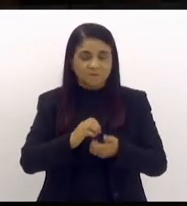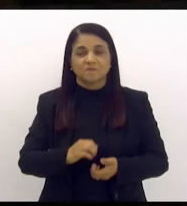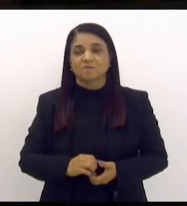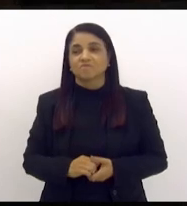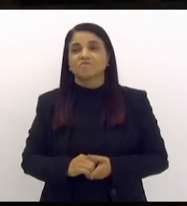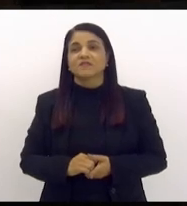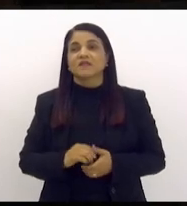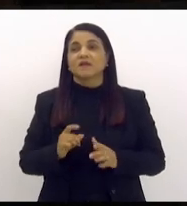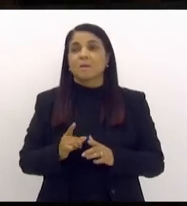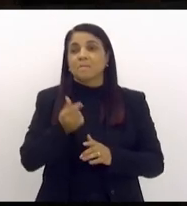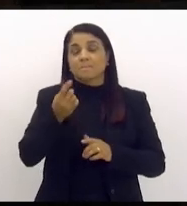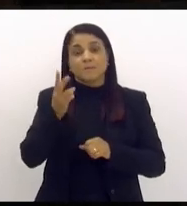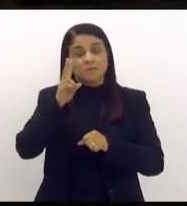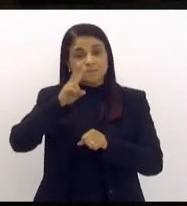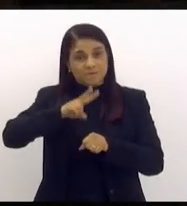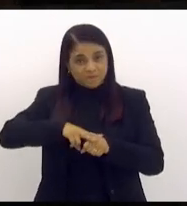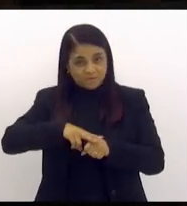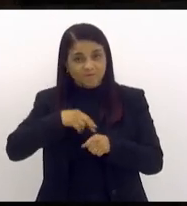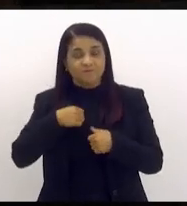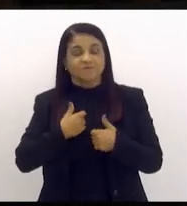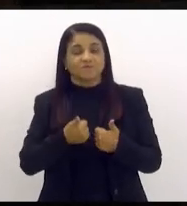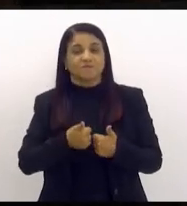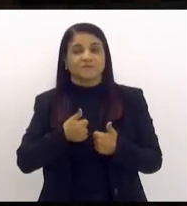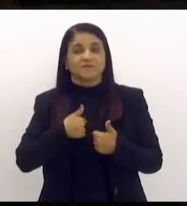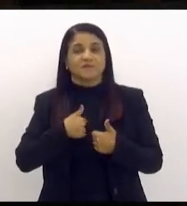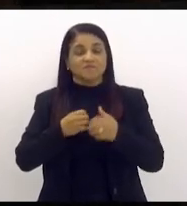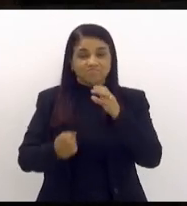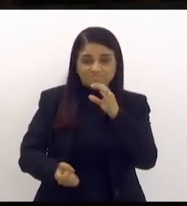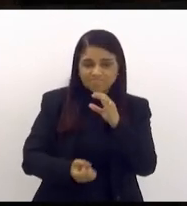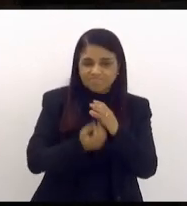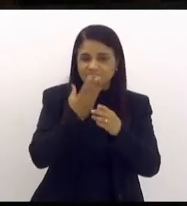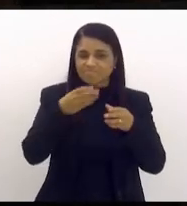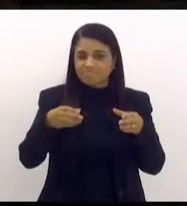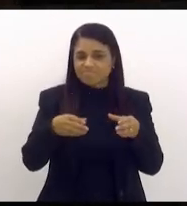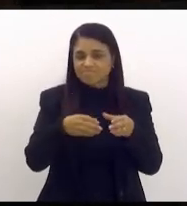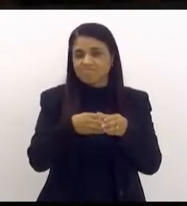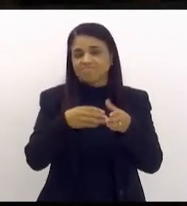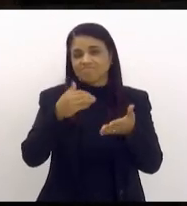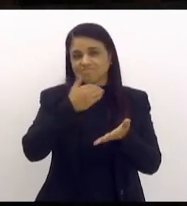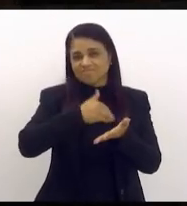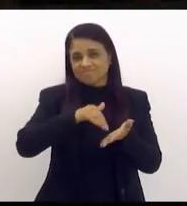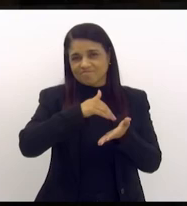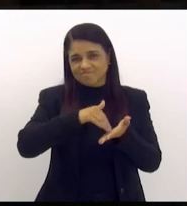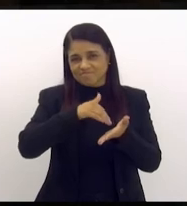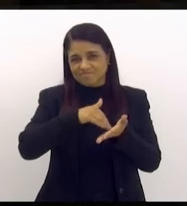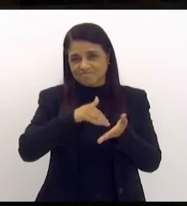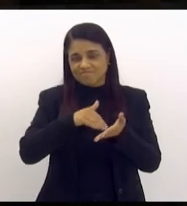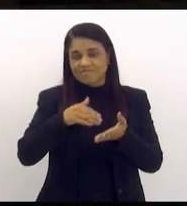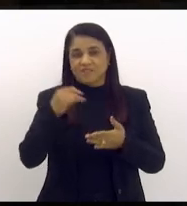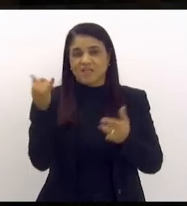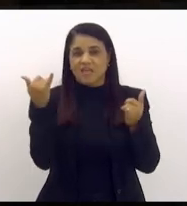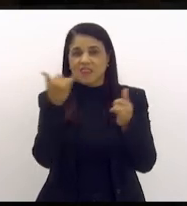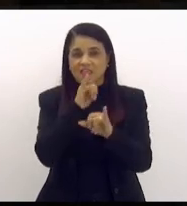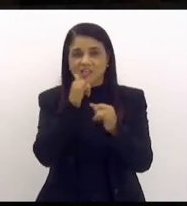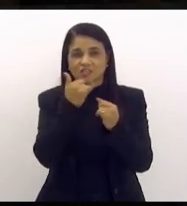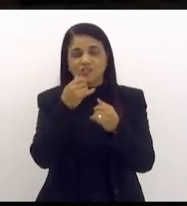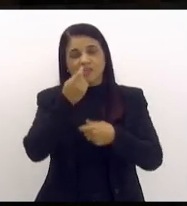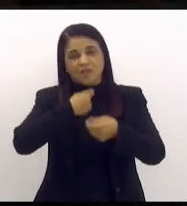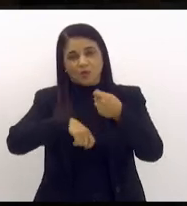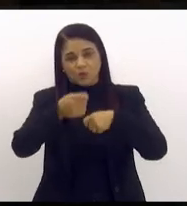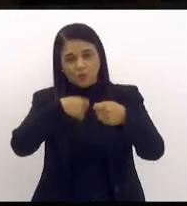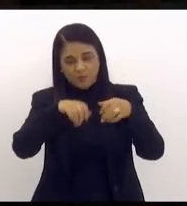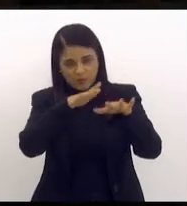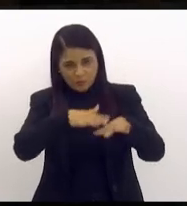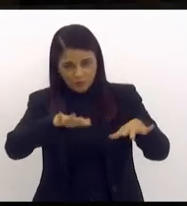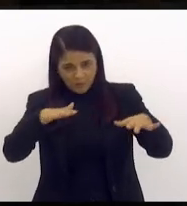primeiramente de falar um pouquinho sobre essa criação dessa secretaria nova de energia e economia do mar Eh tava